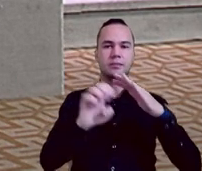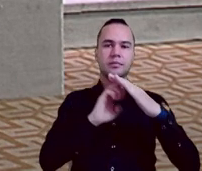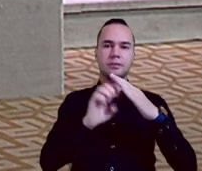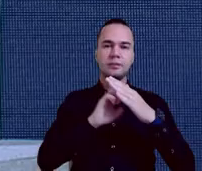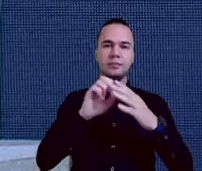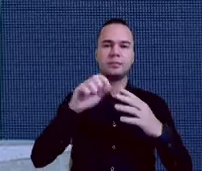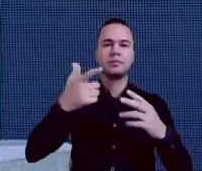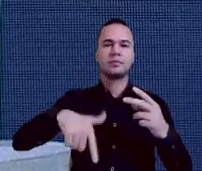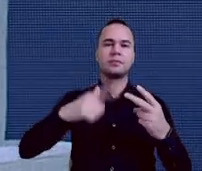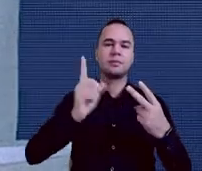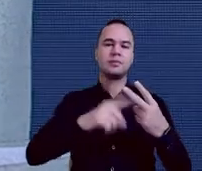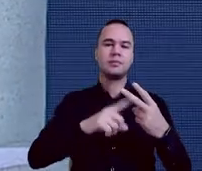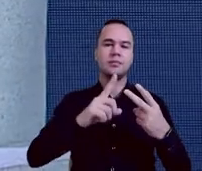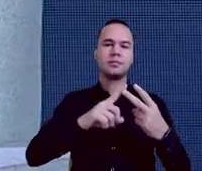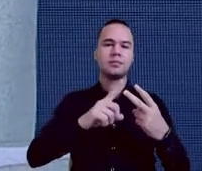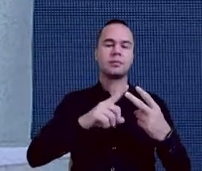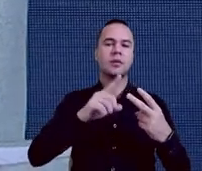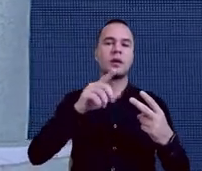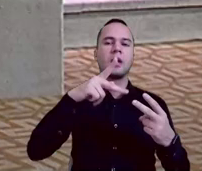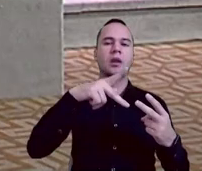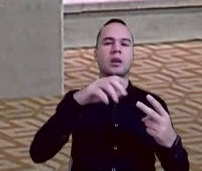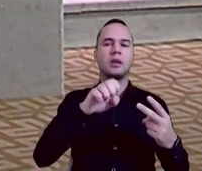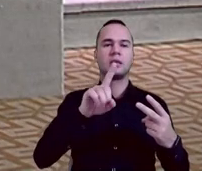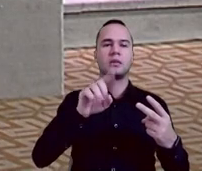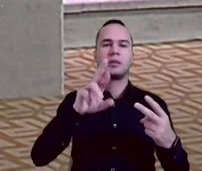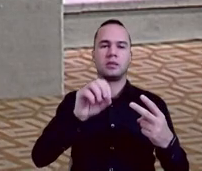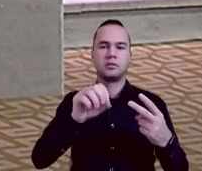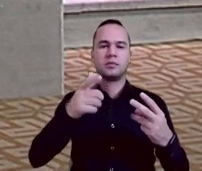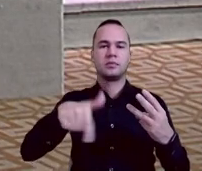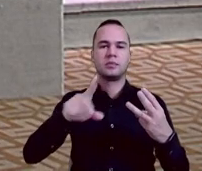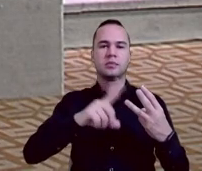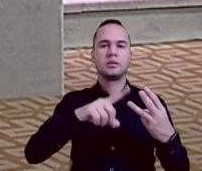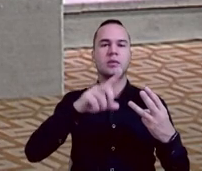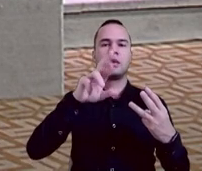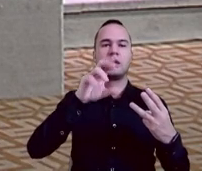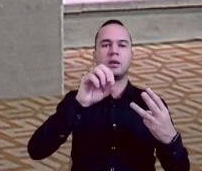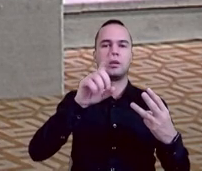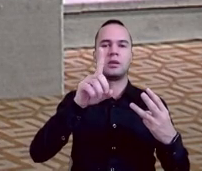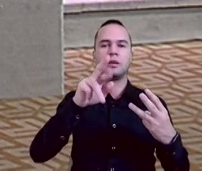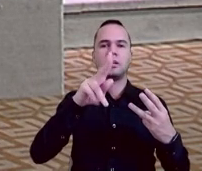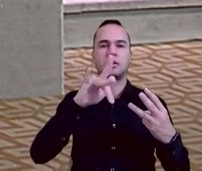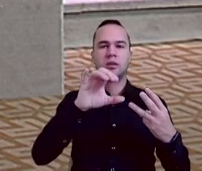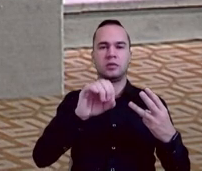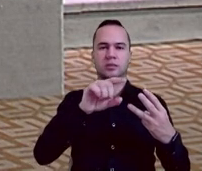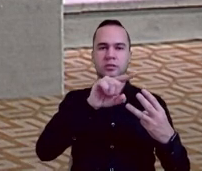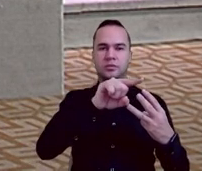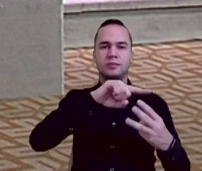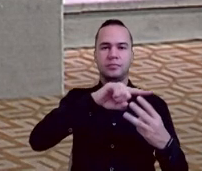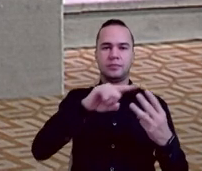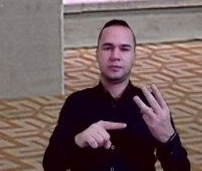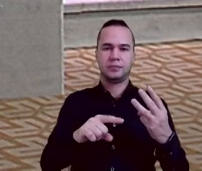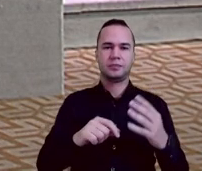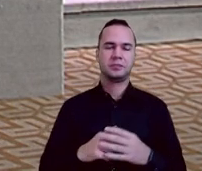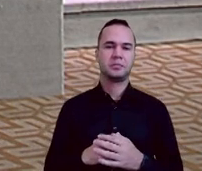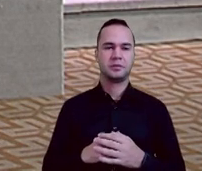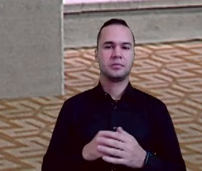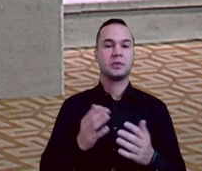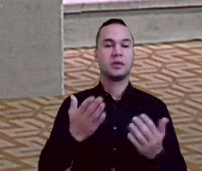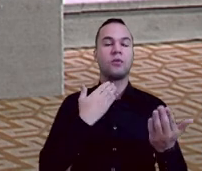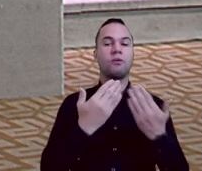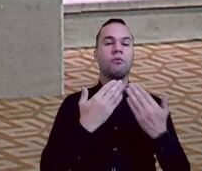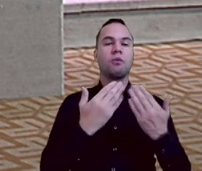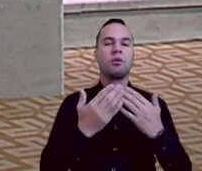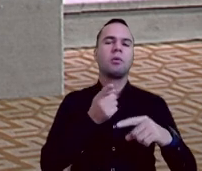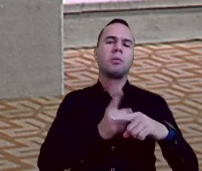melzer só se fundador da gavengers e Rodrigo Borges com fundador e sócio Diretor da domo ventre captor vamos falar de Por que